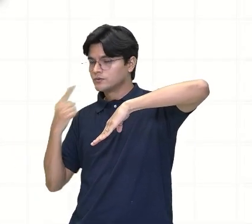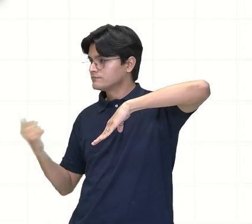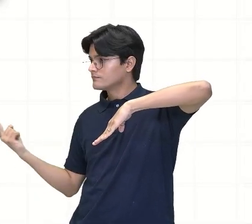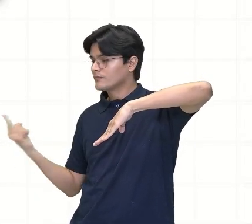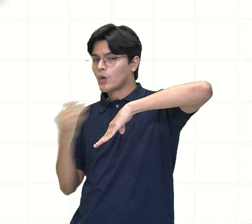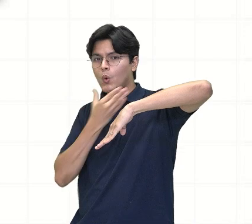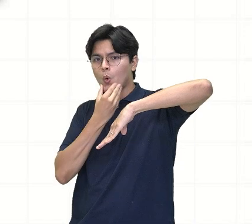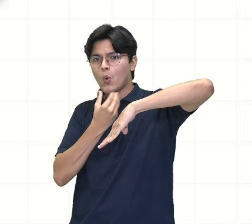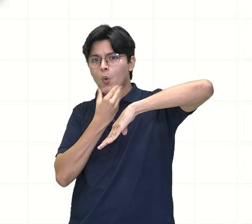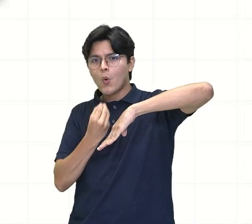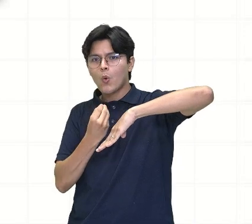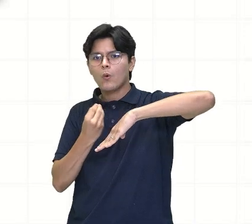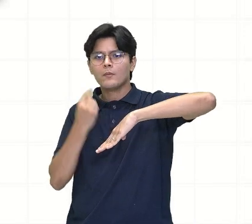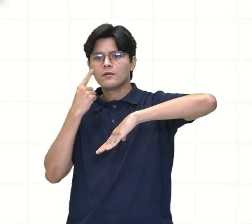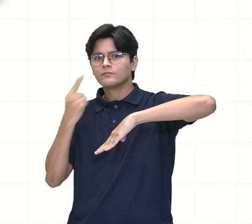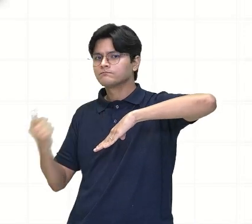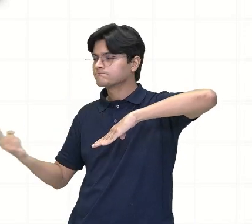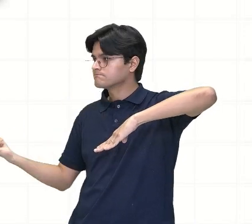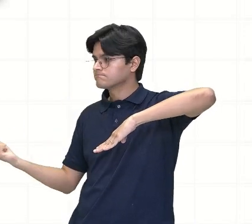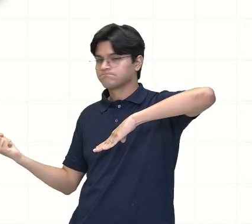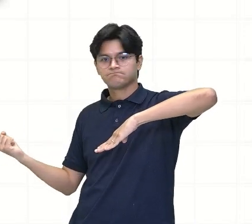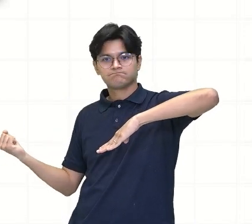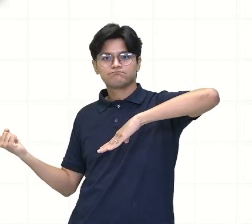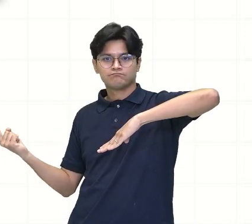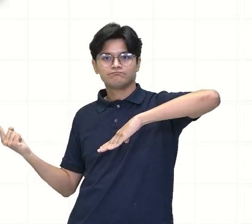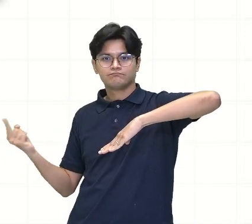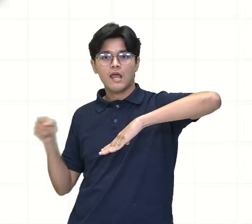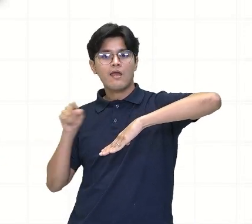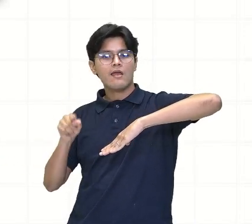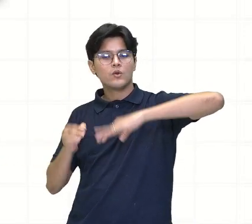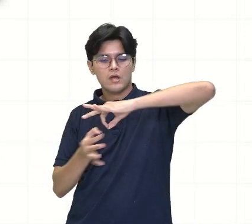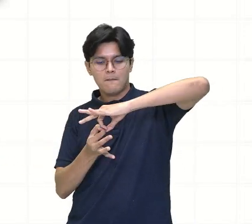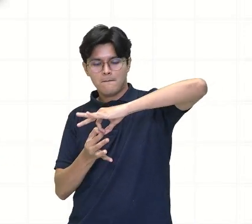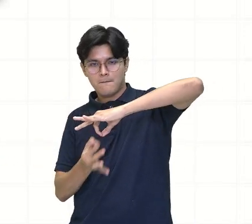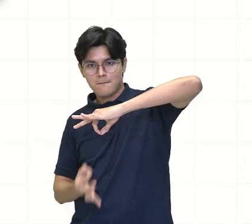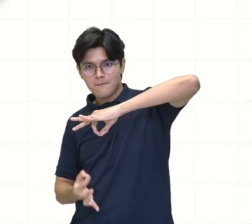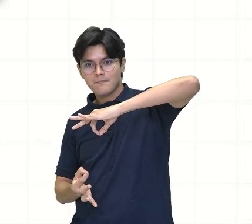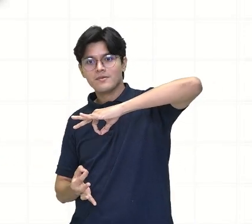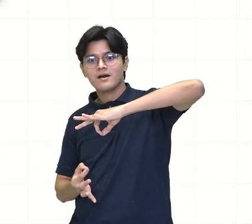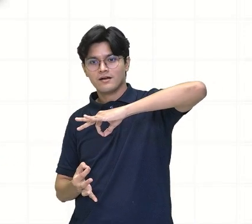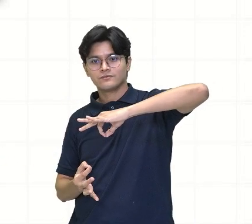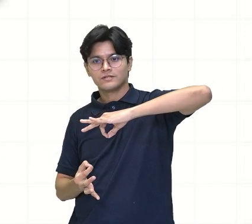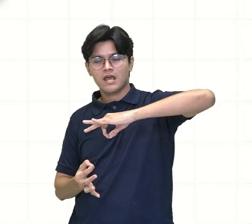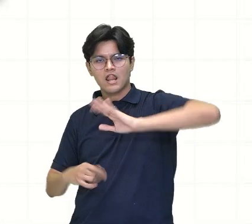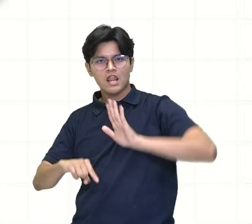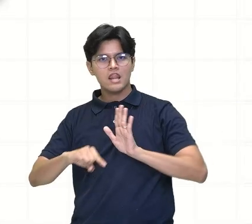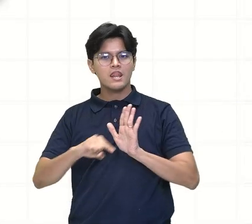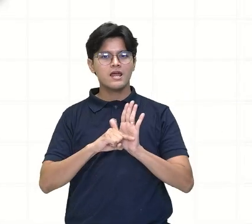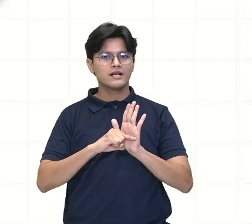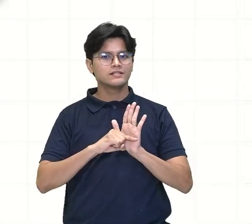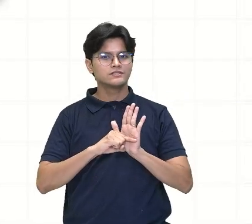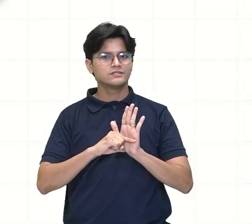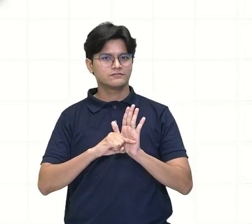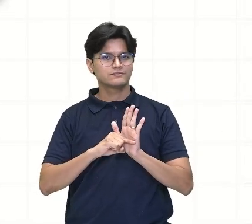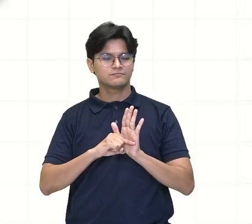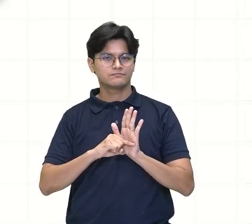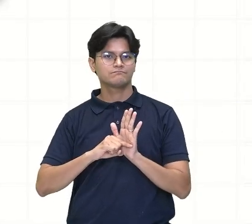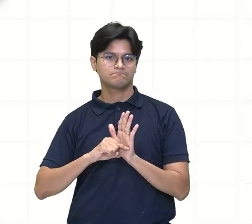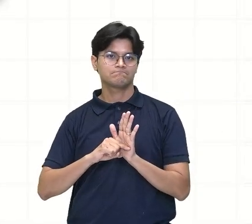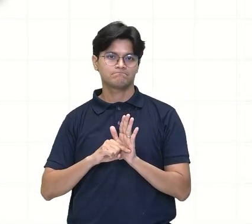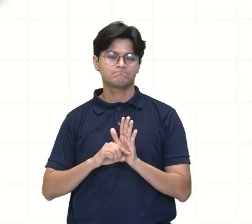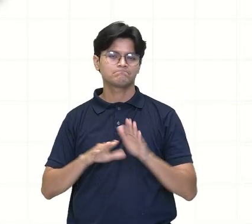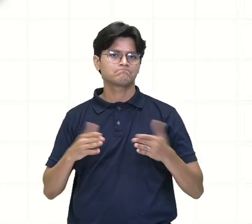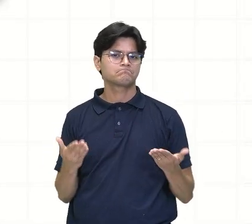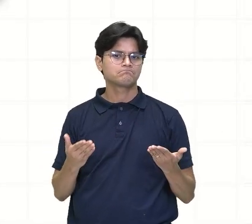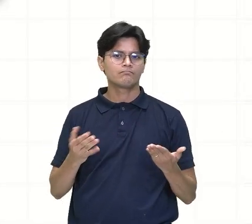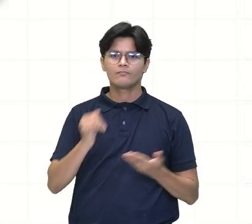representado aqui, ó, pelo sinal negativo. Então, isso quer dizer que ele andou distâncias negativas? Não,